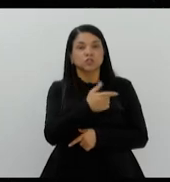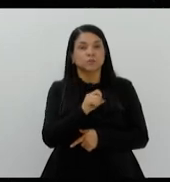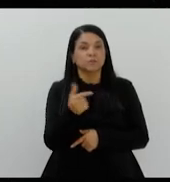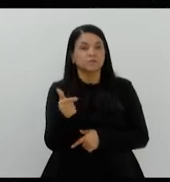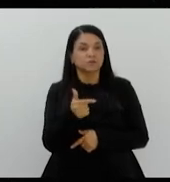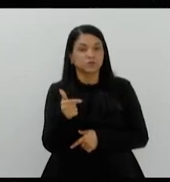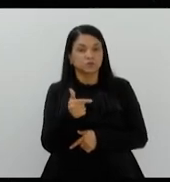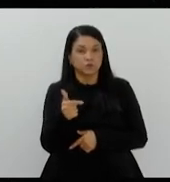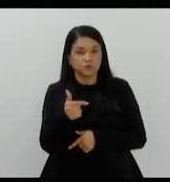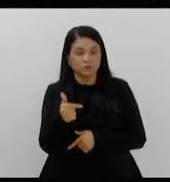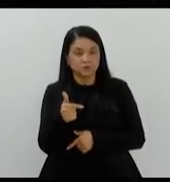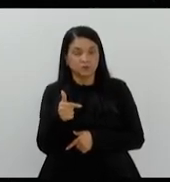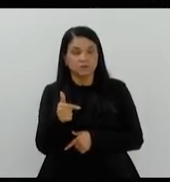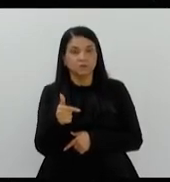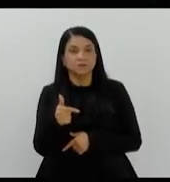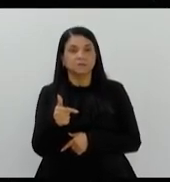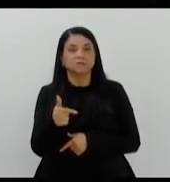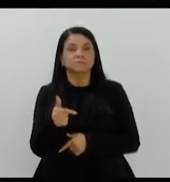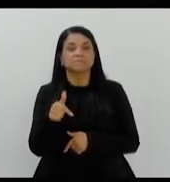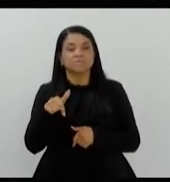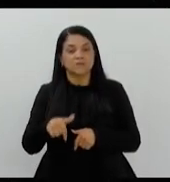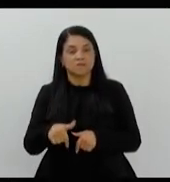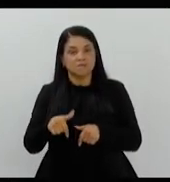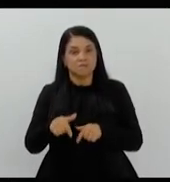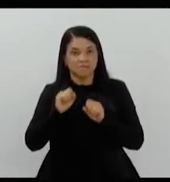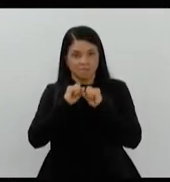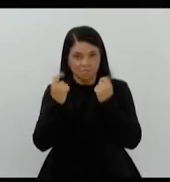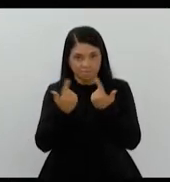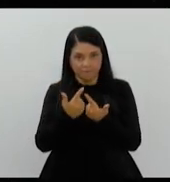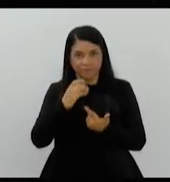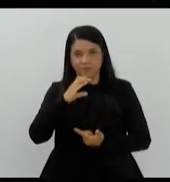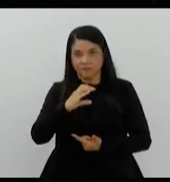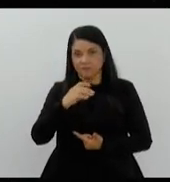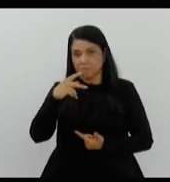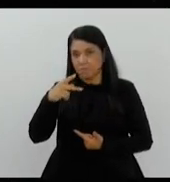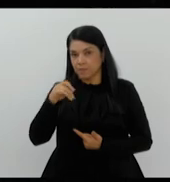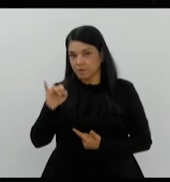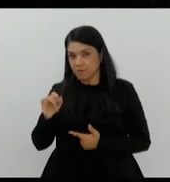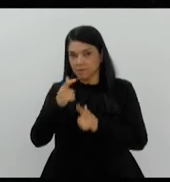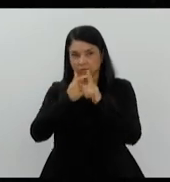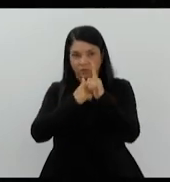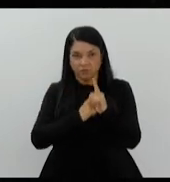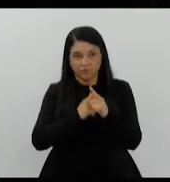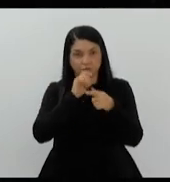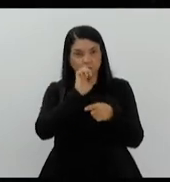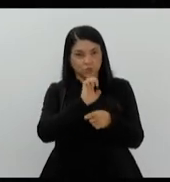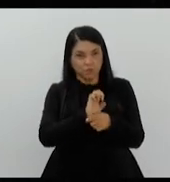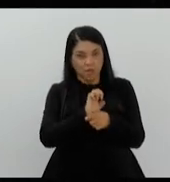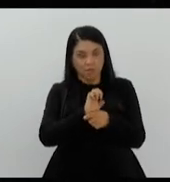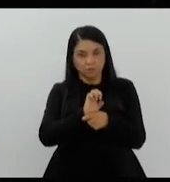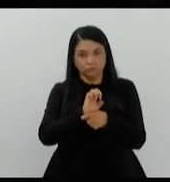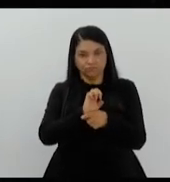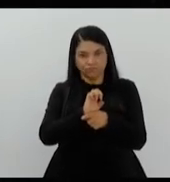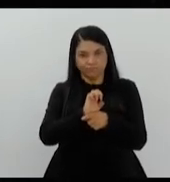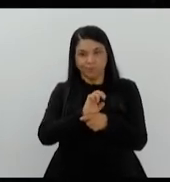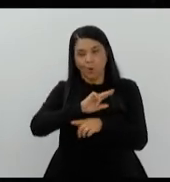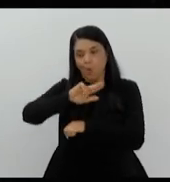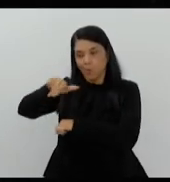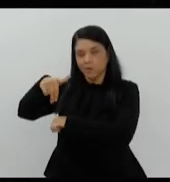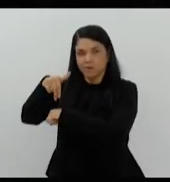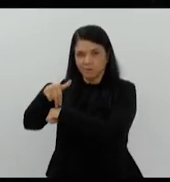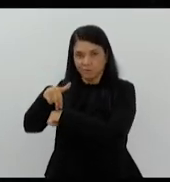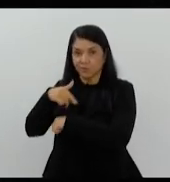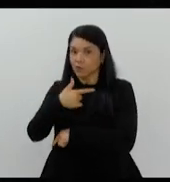nessa casa a CPI da dívida do Estado com a União, em